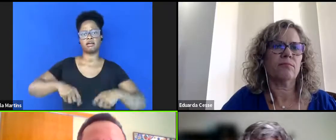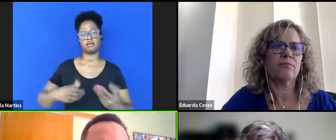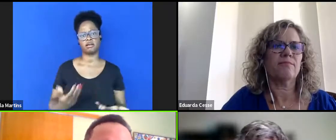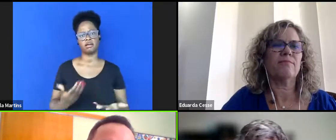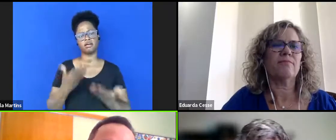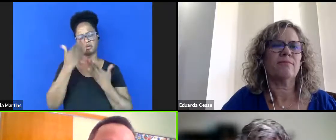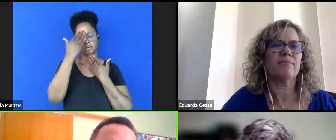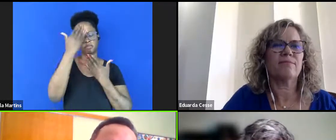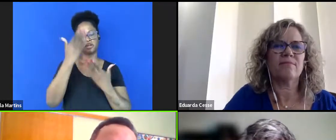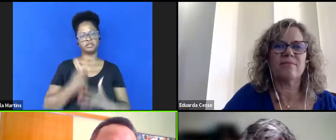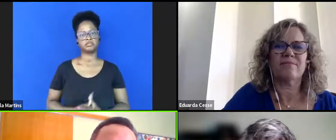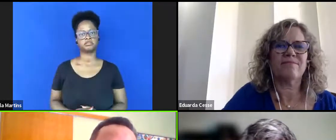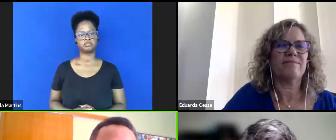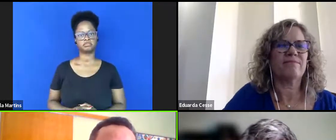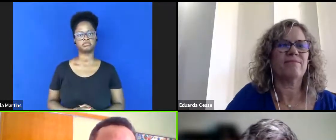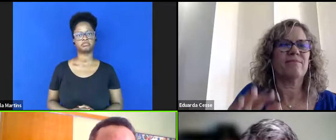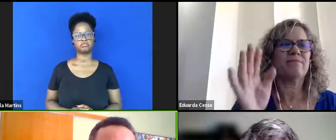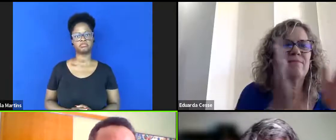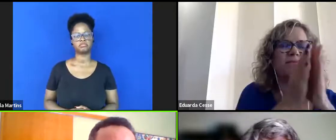obrigado.